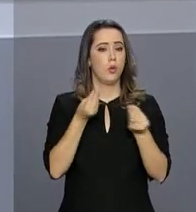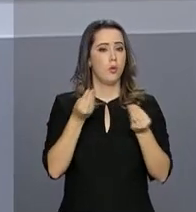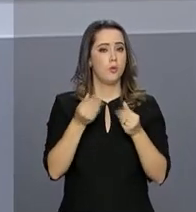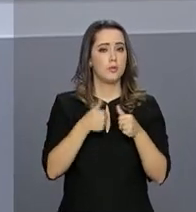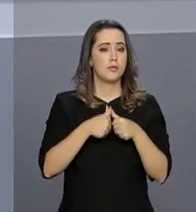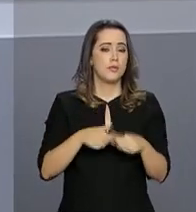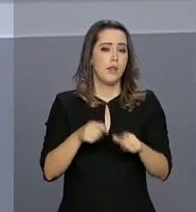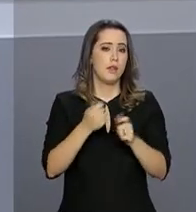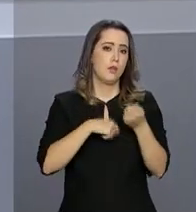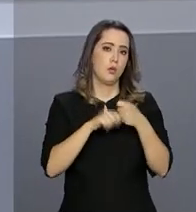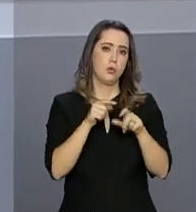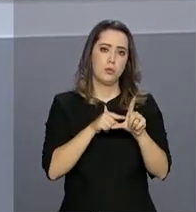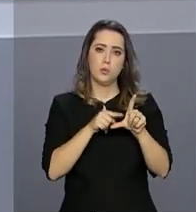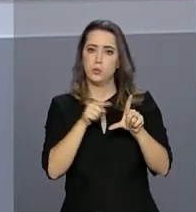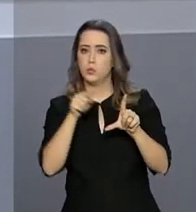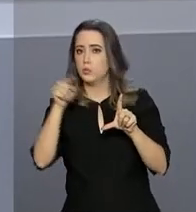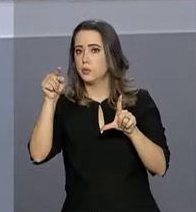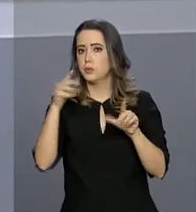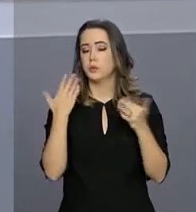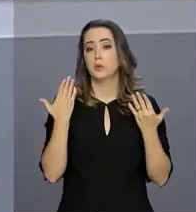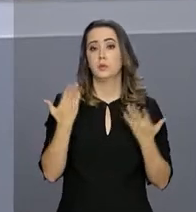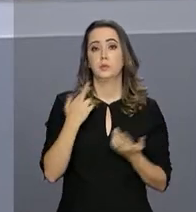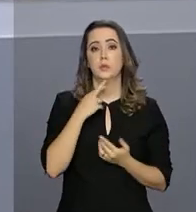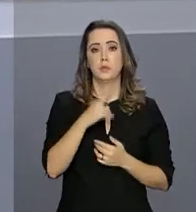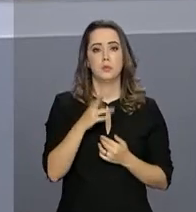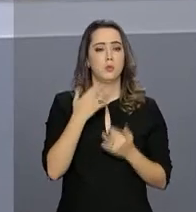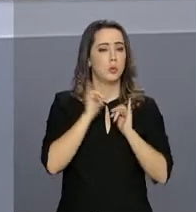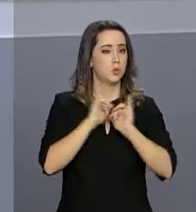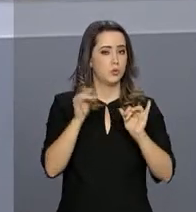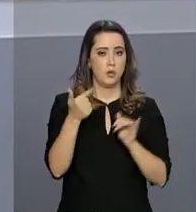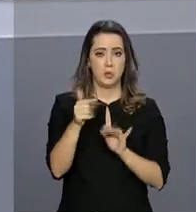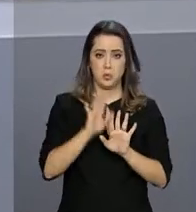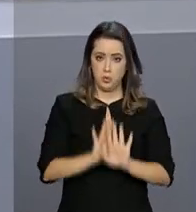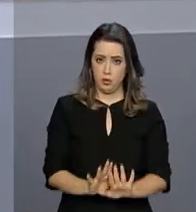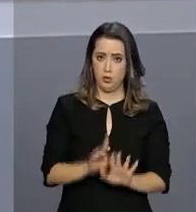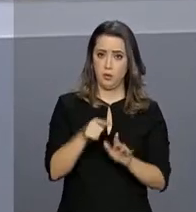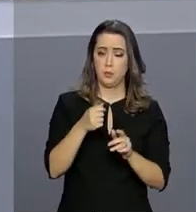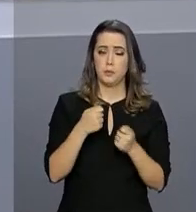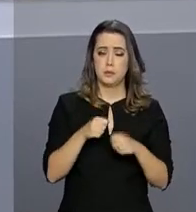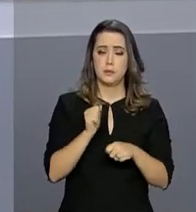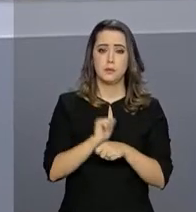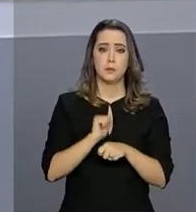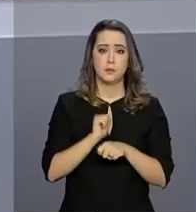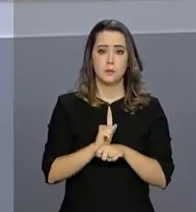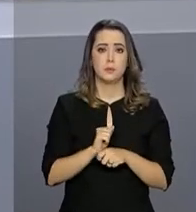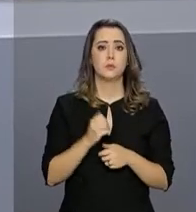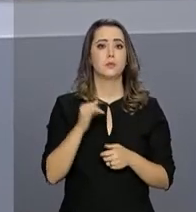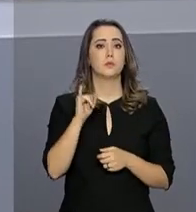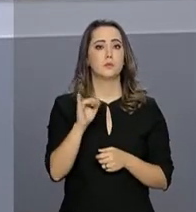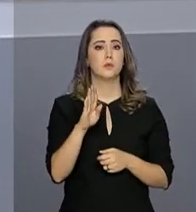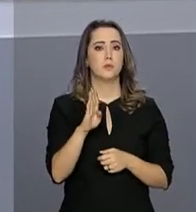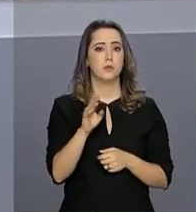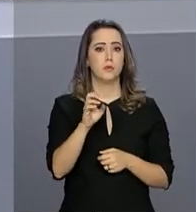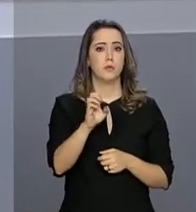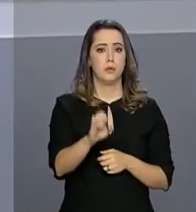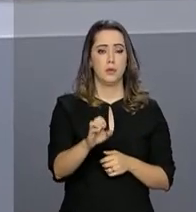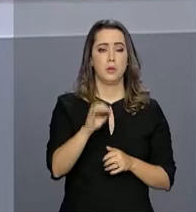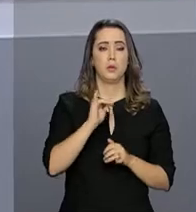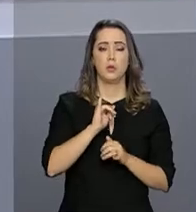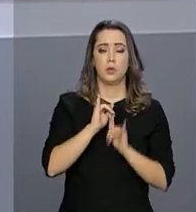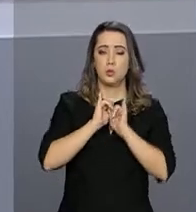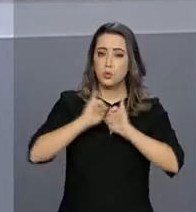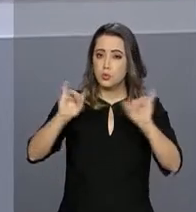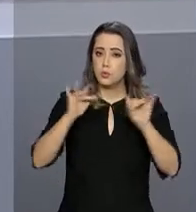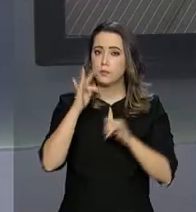economia o resultado oficial do pib ainda não foi divulgado pelo instituto brasileiro de geografia e estatística o